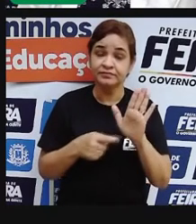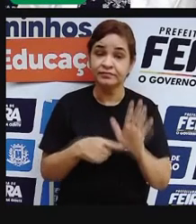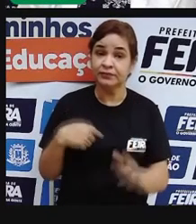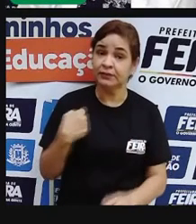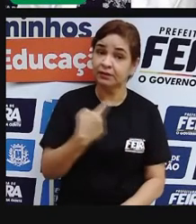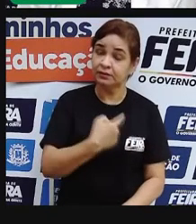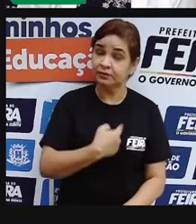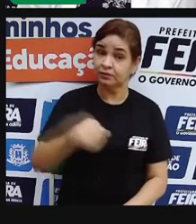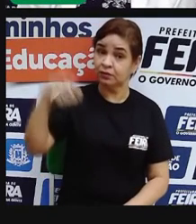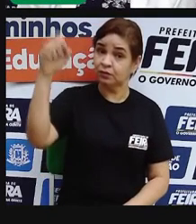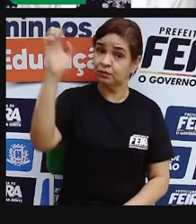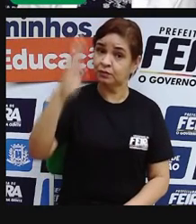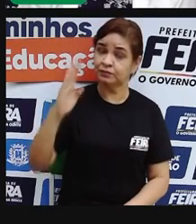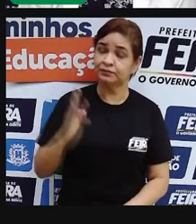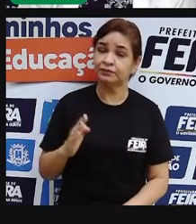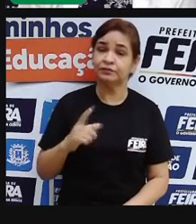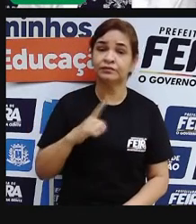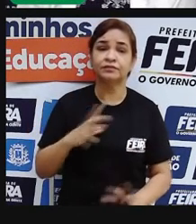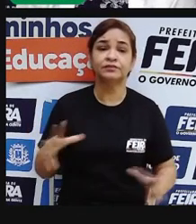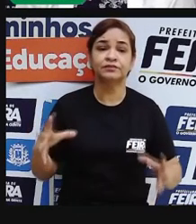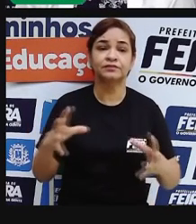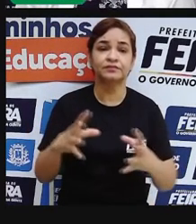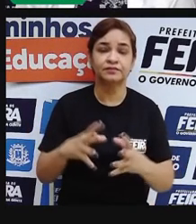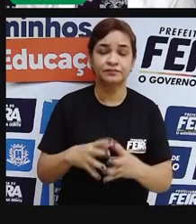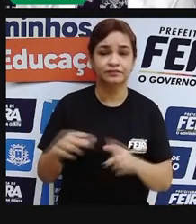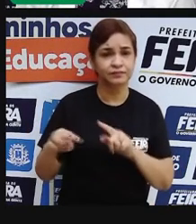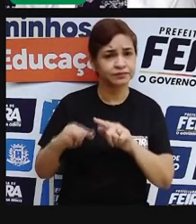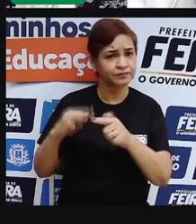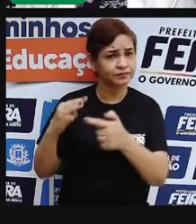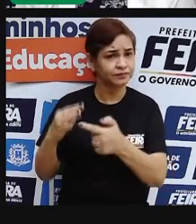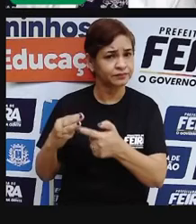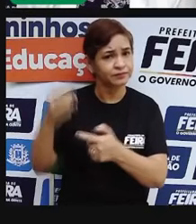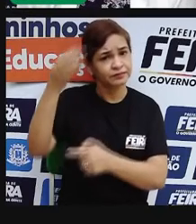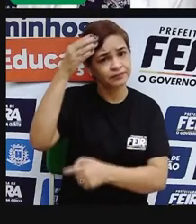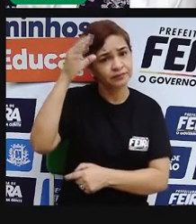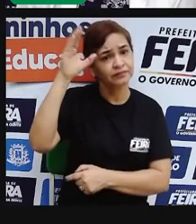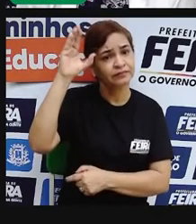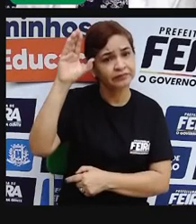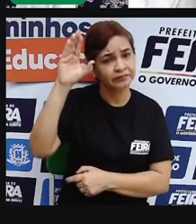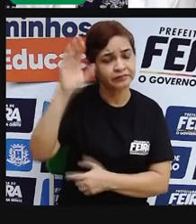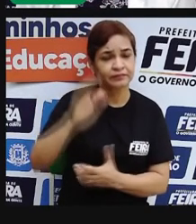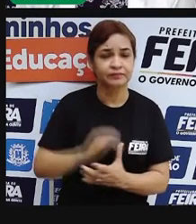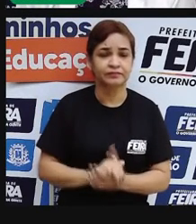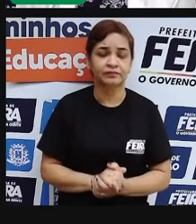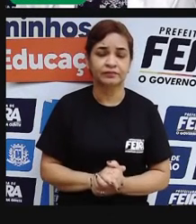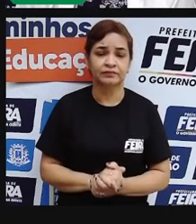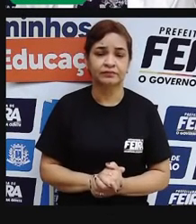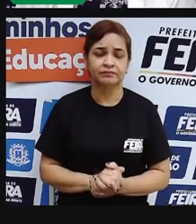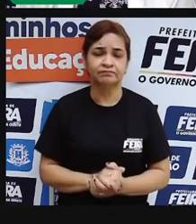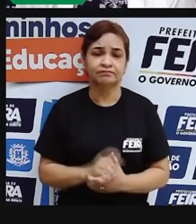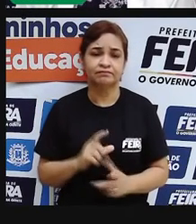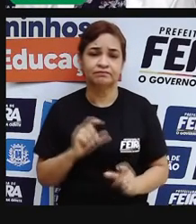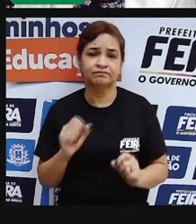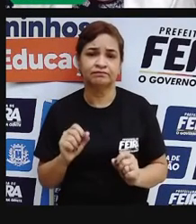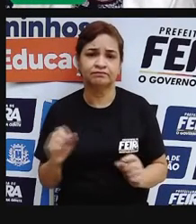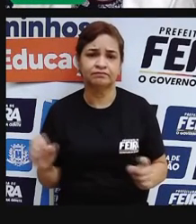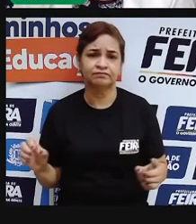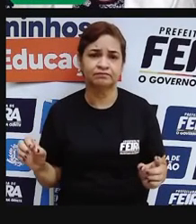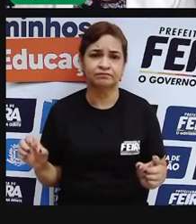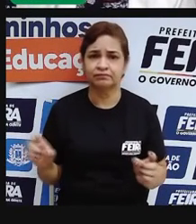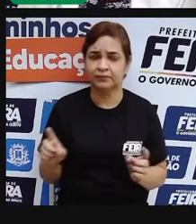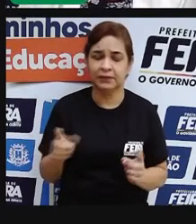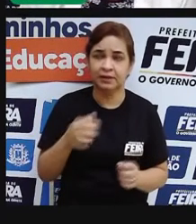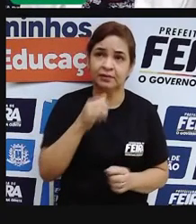nós Brasil somos formados por essas três culturas não quer dizer que tenha sido um contra o